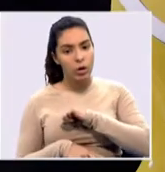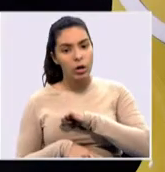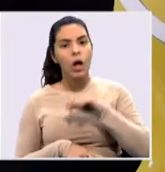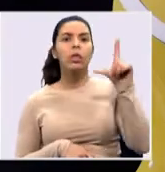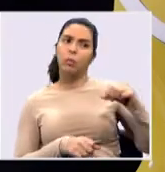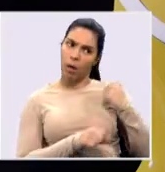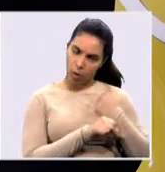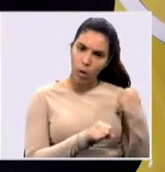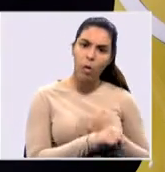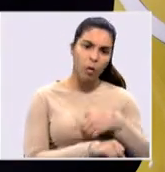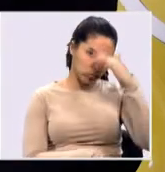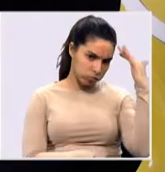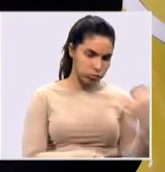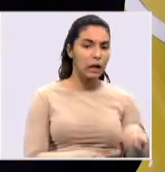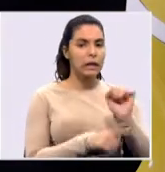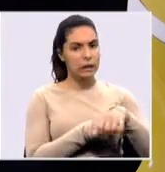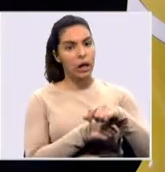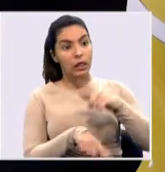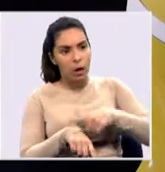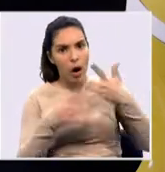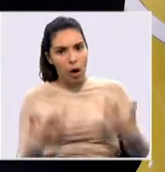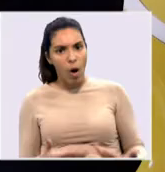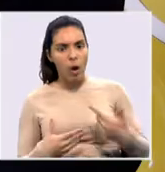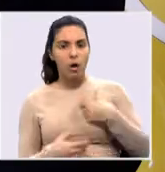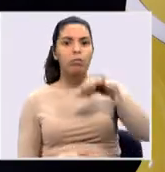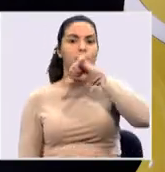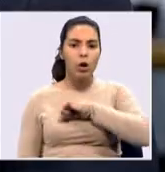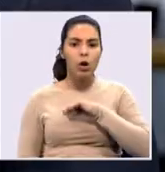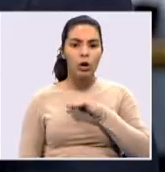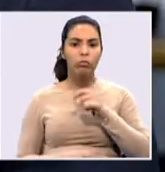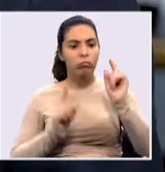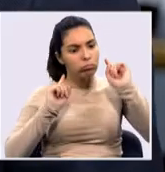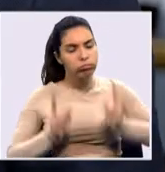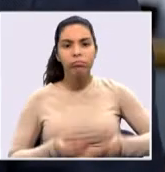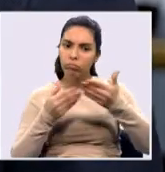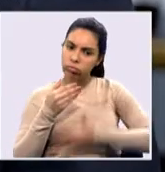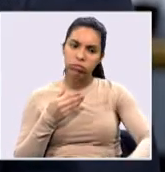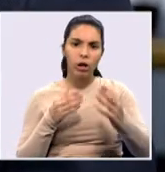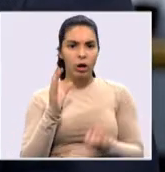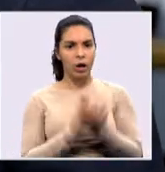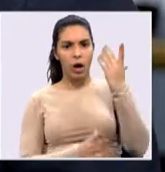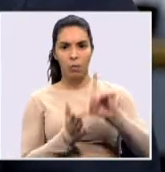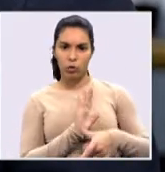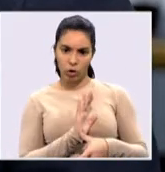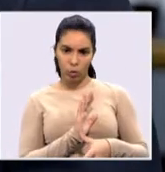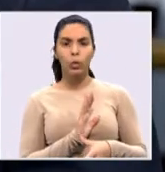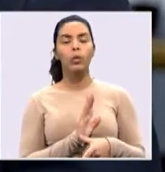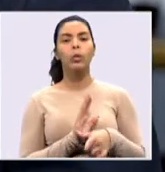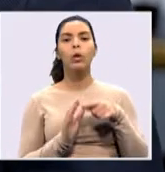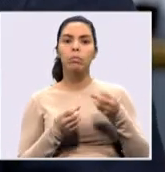Projetos. Mas também foi preciso muito trabalho, não é? Muito trabalho, no momento certo, na hora certa, e lançamos na altura que ele fazia sentido para